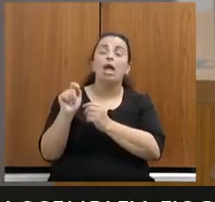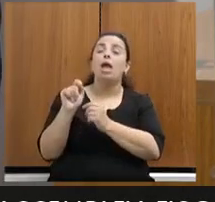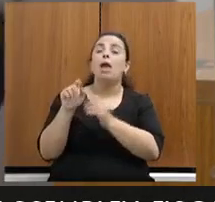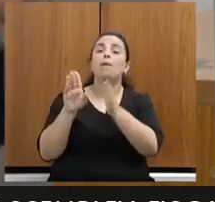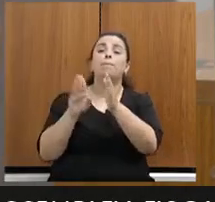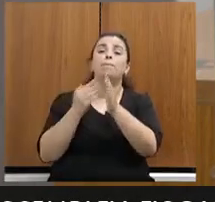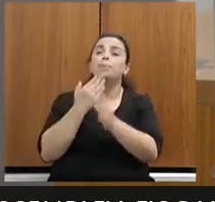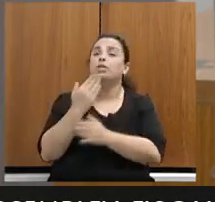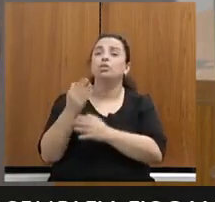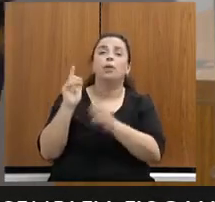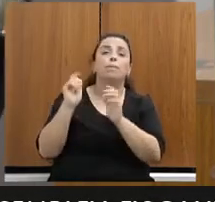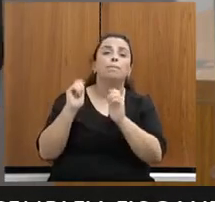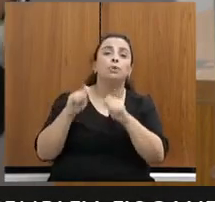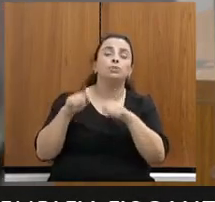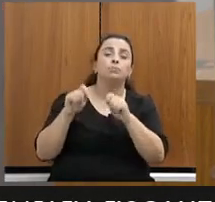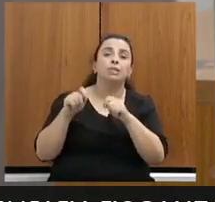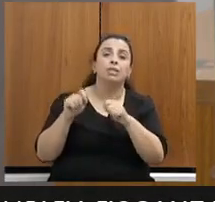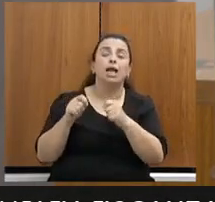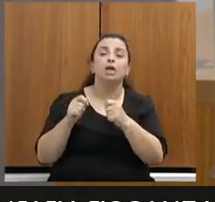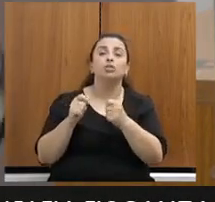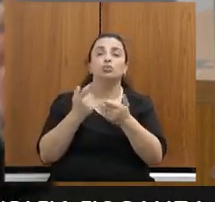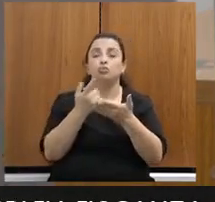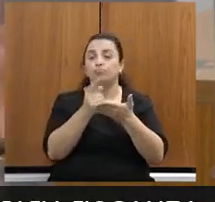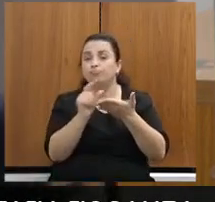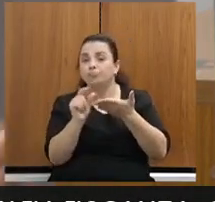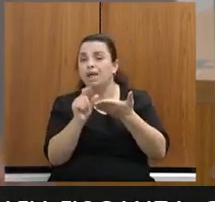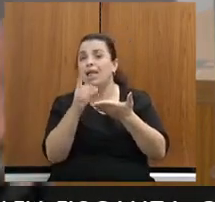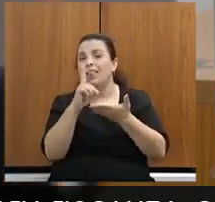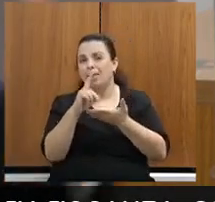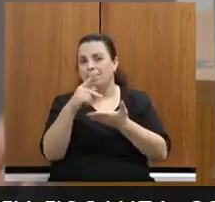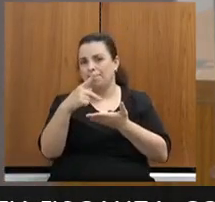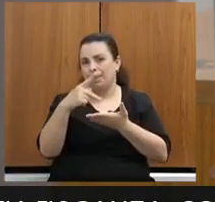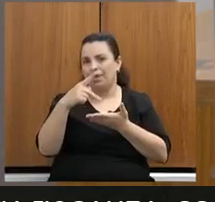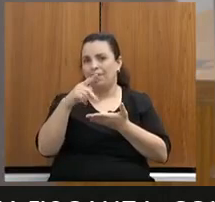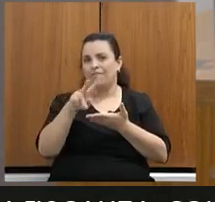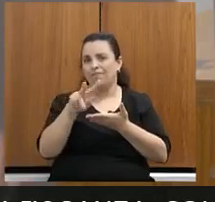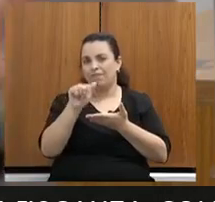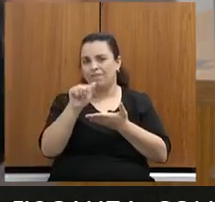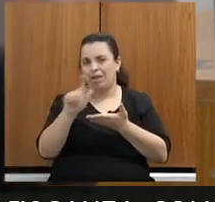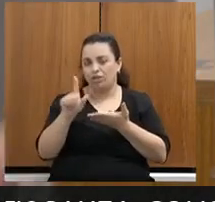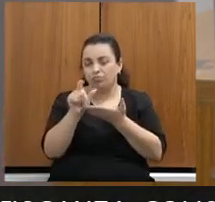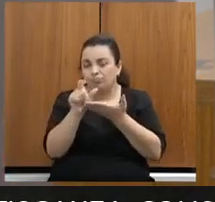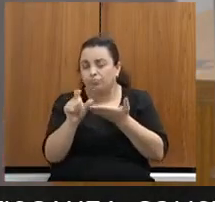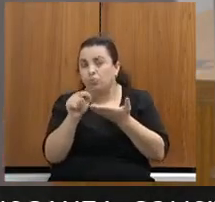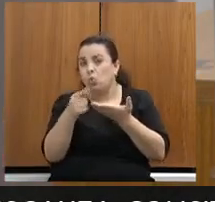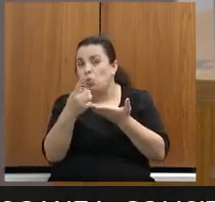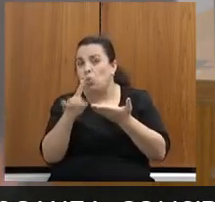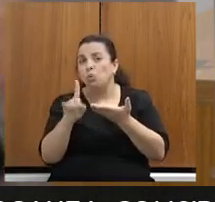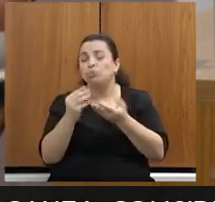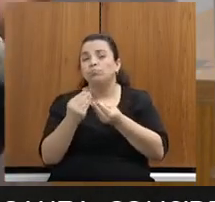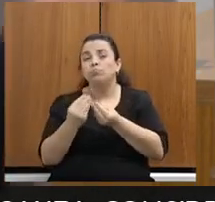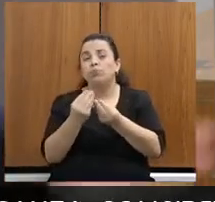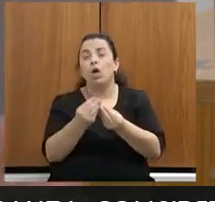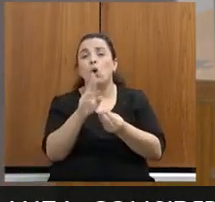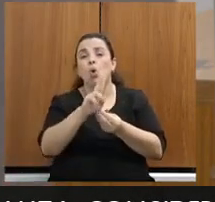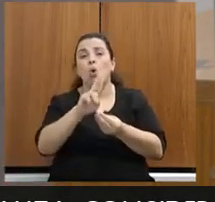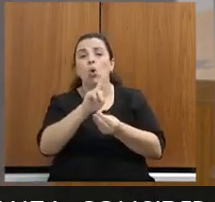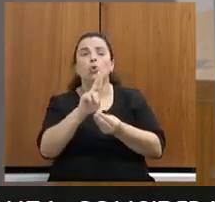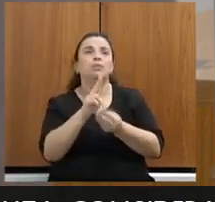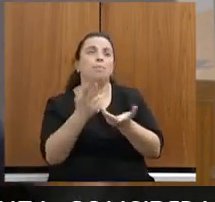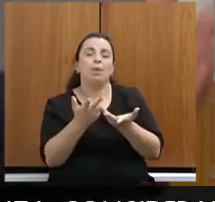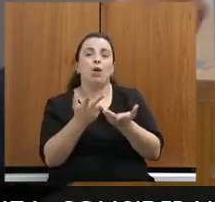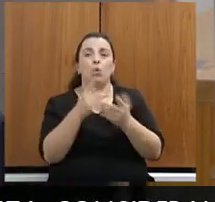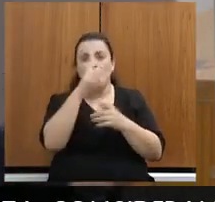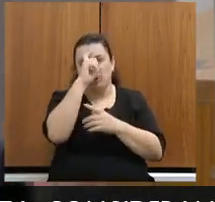possibilidade do de uma parte do DPVAT e e pra montar um serviço de Ortopedia na cidade de Salinas ao pedido do